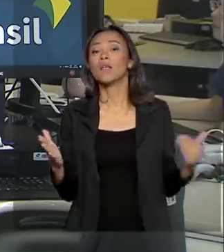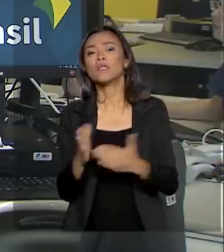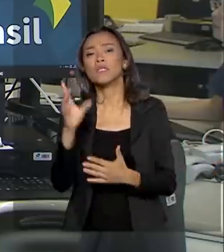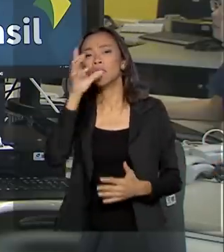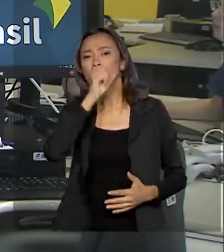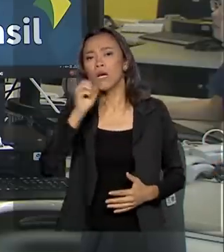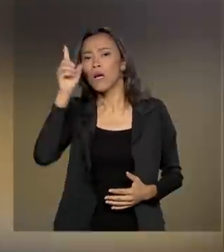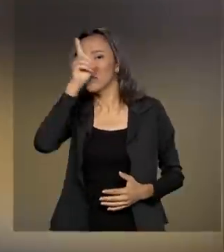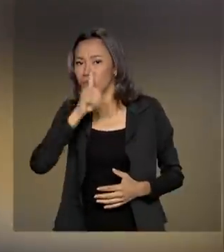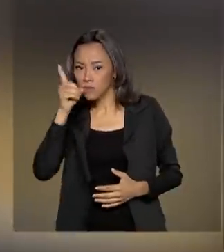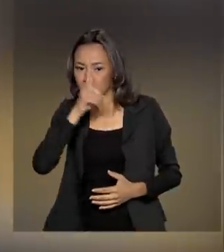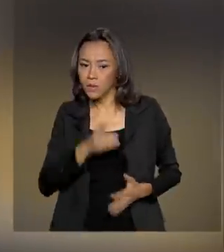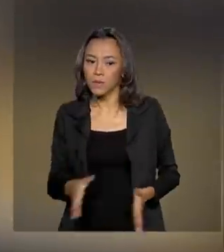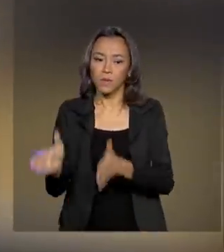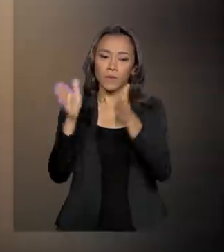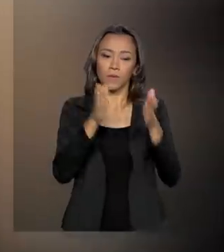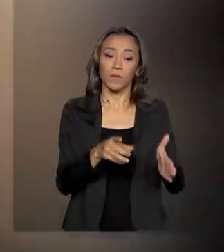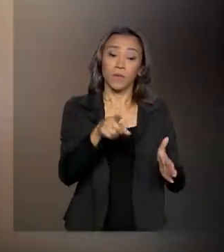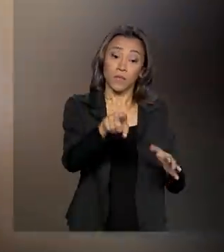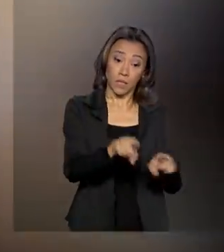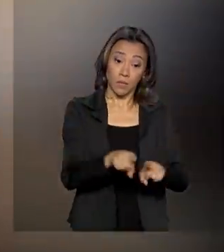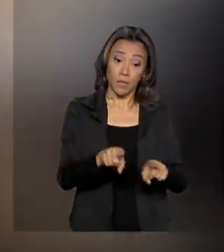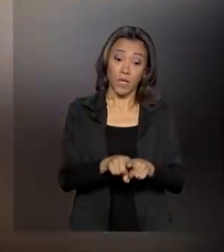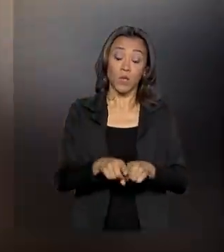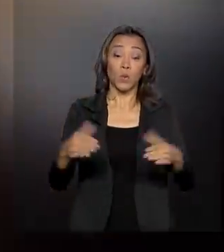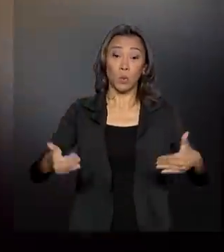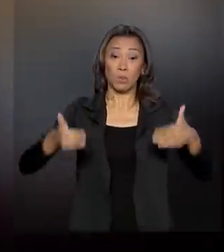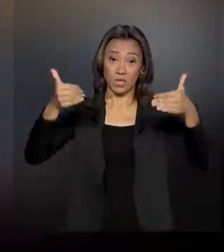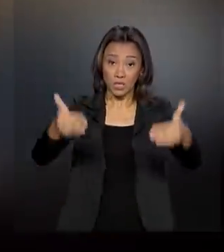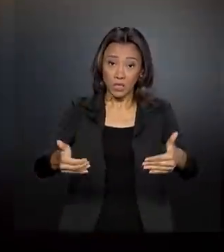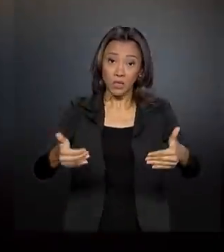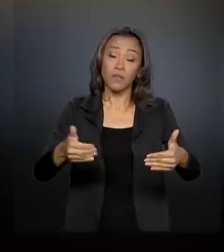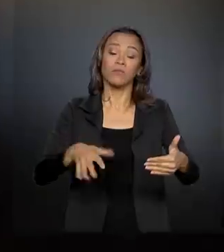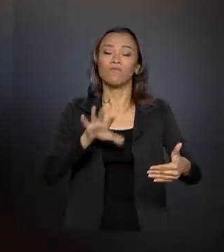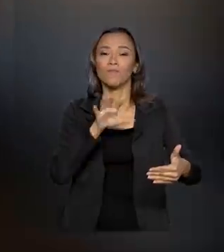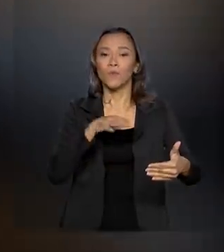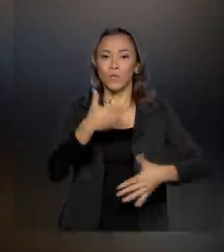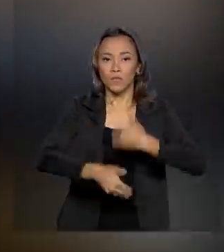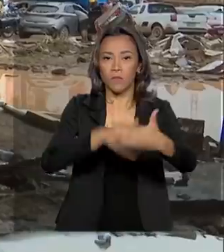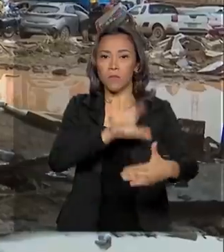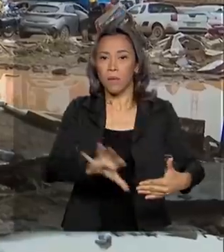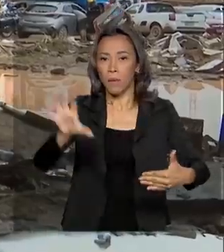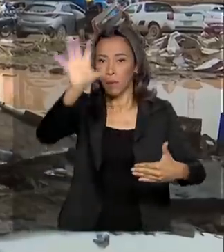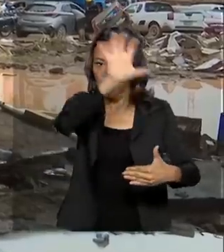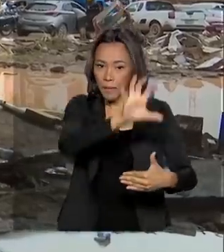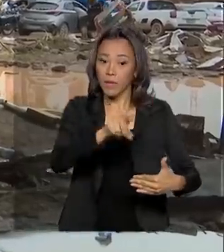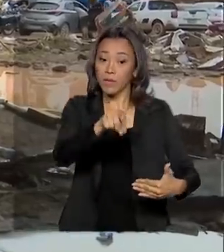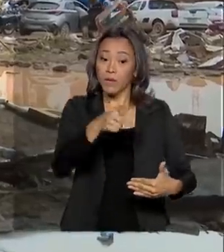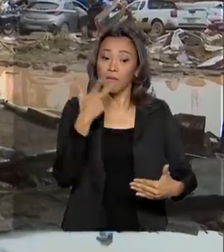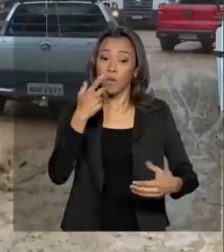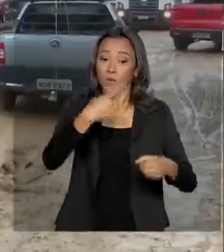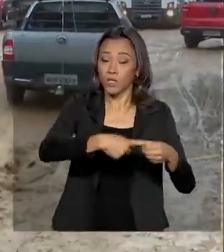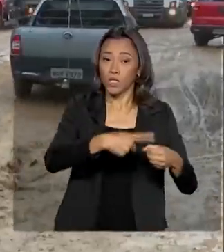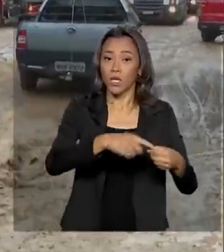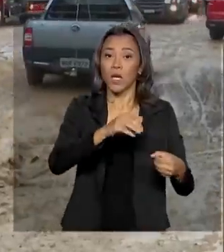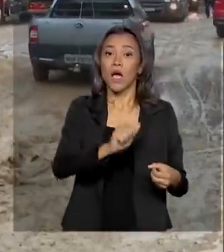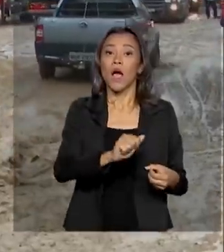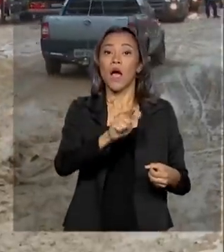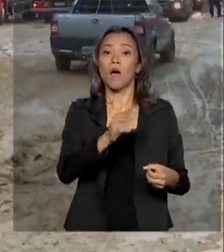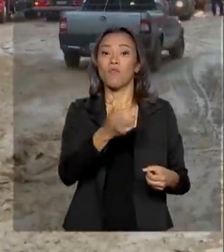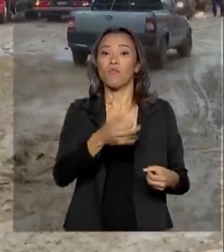ministério do desenvolvimento regional reconheceu o estado de calamidade pública na cidade de alfredo chaves iconha